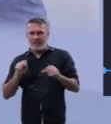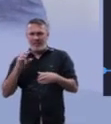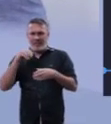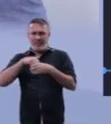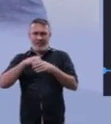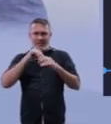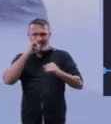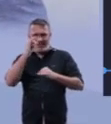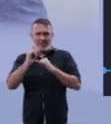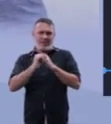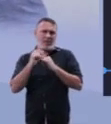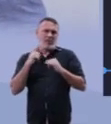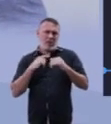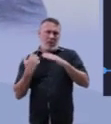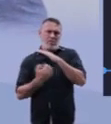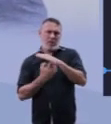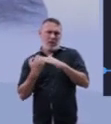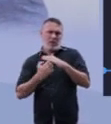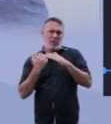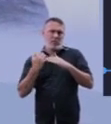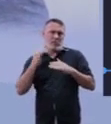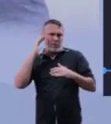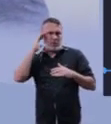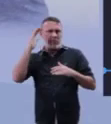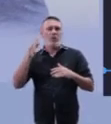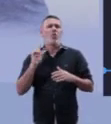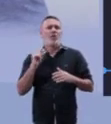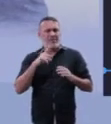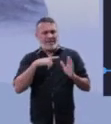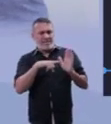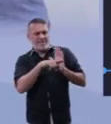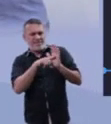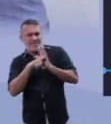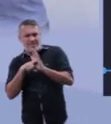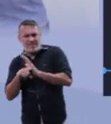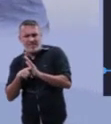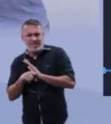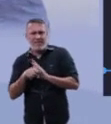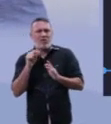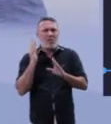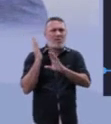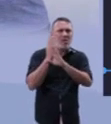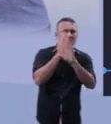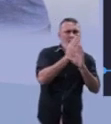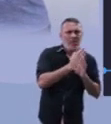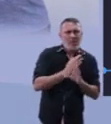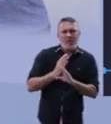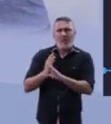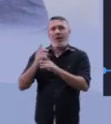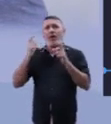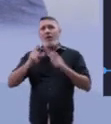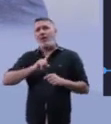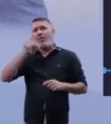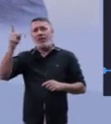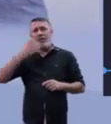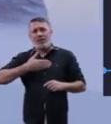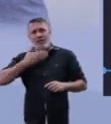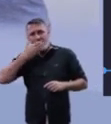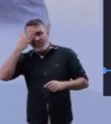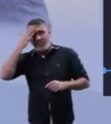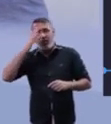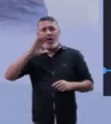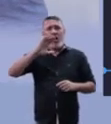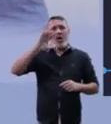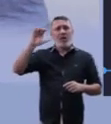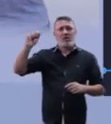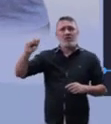sistemas gigantes da internet, a filtragem, né, de dados é transferida por um exército de moderadores de empresas localizadas no Oriente